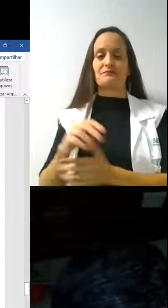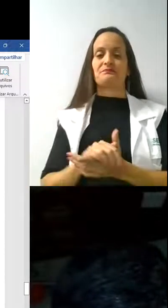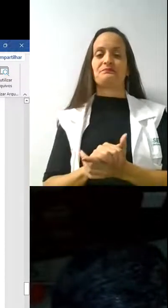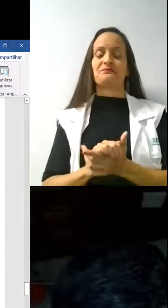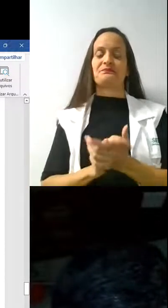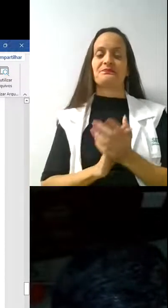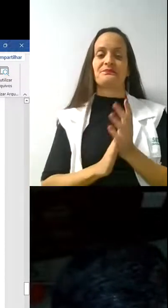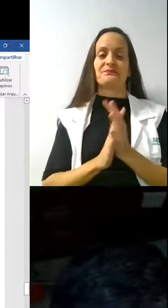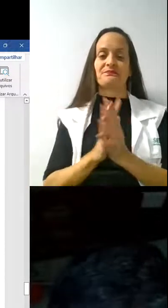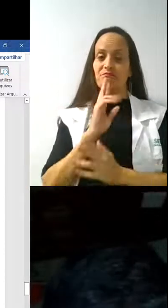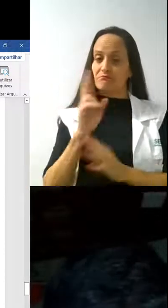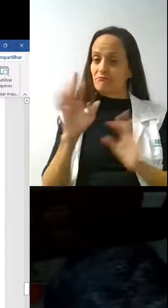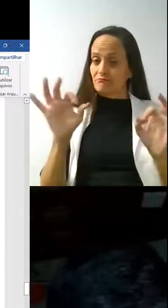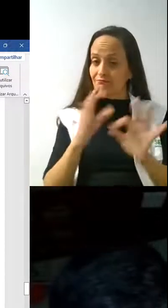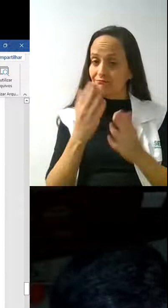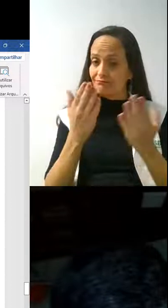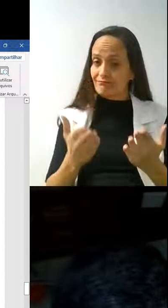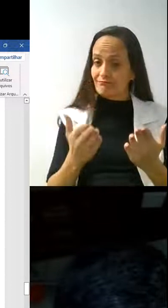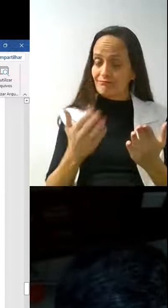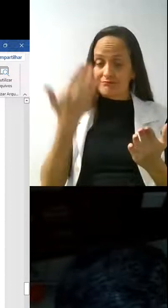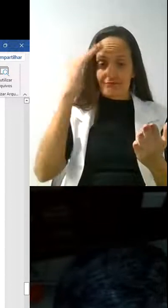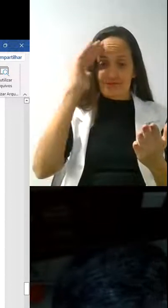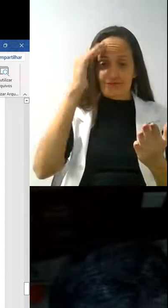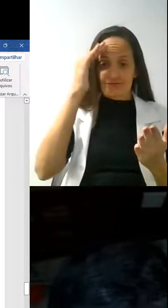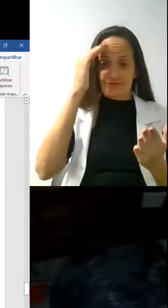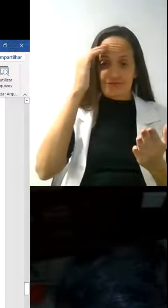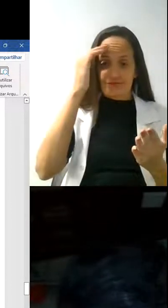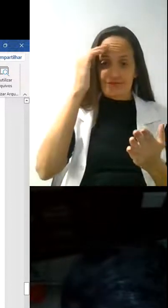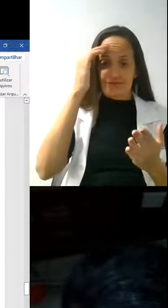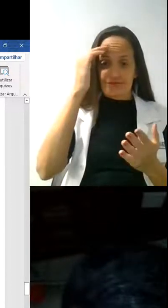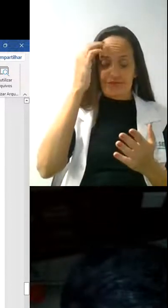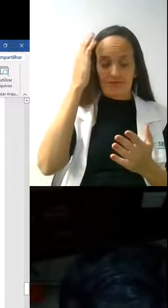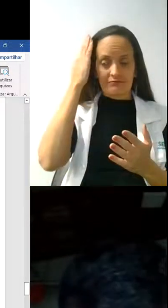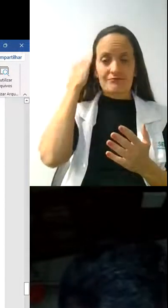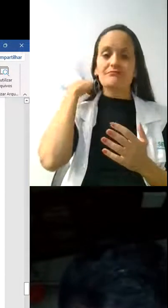tá respondido. Todo mundo entendeu aí o que eu fiz?